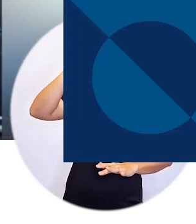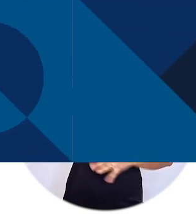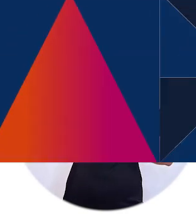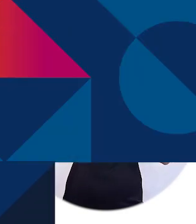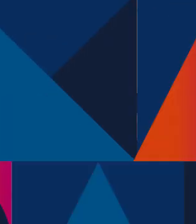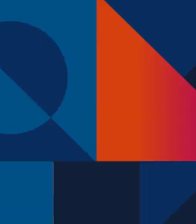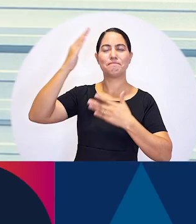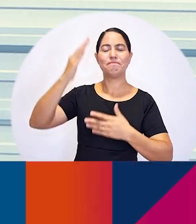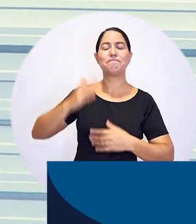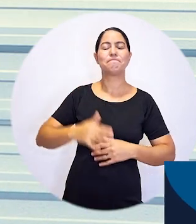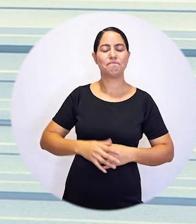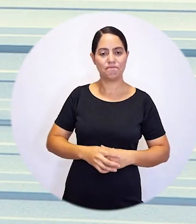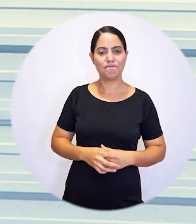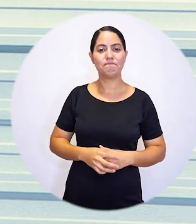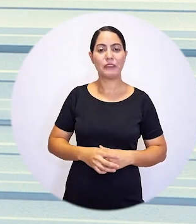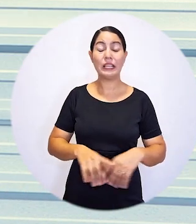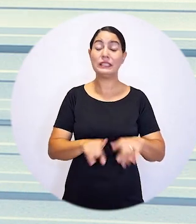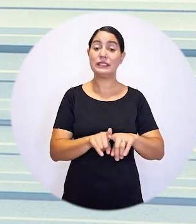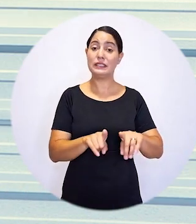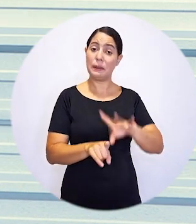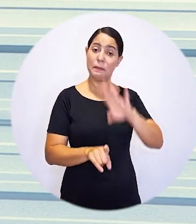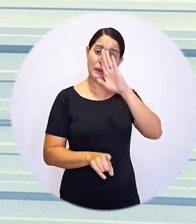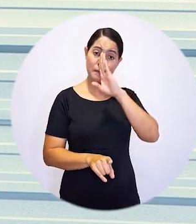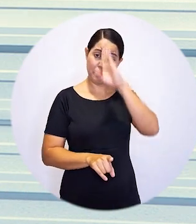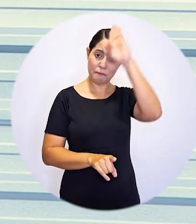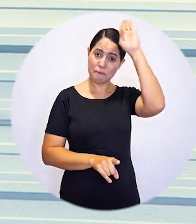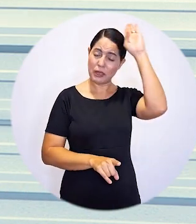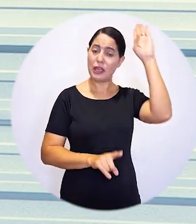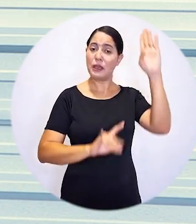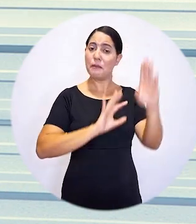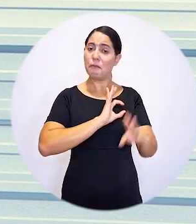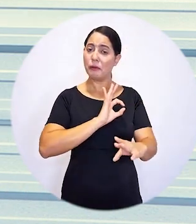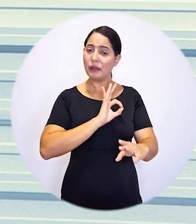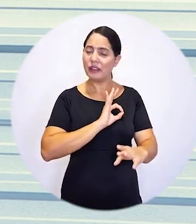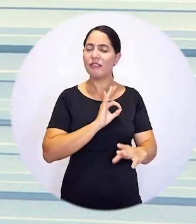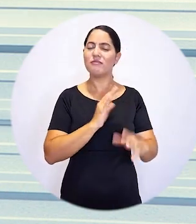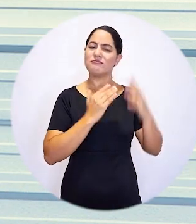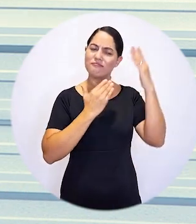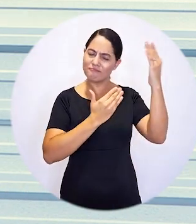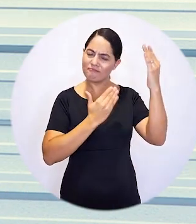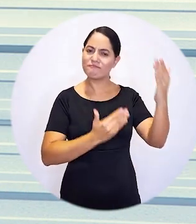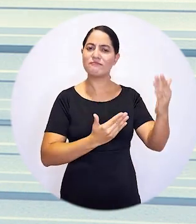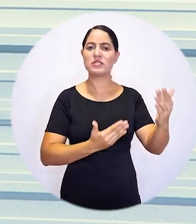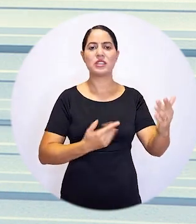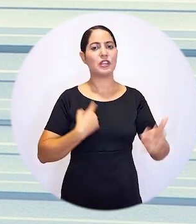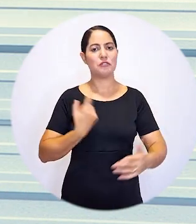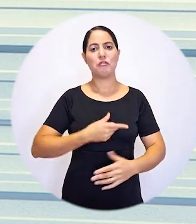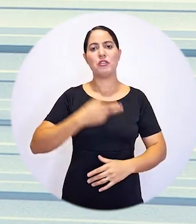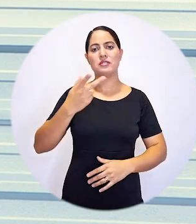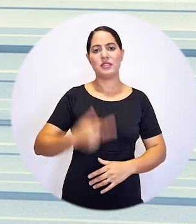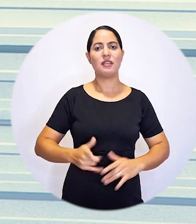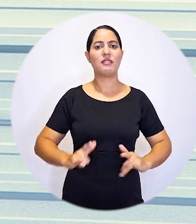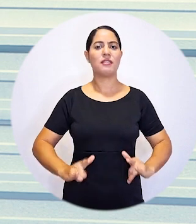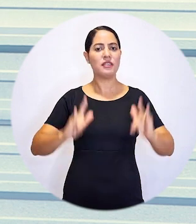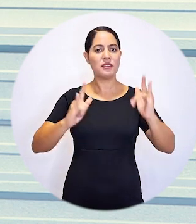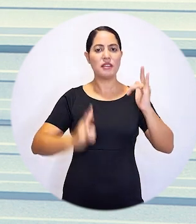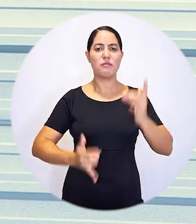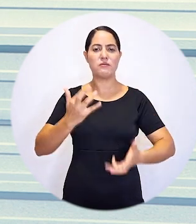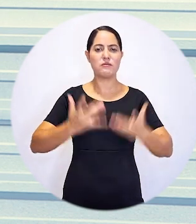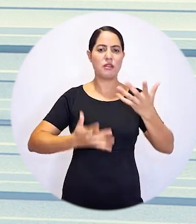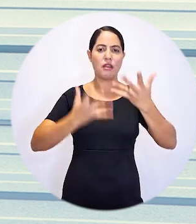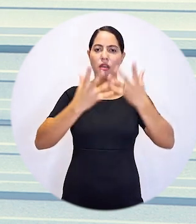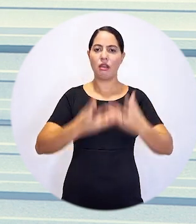tragédia. E graças a Deus, graças à presença do Corpo de Bombeiros, da Polícia, nós tivemos